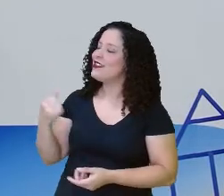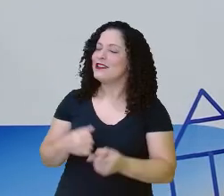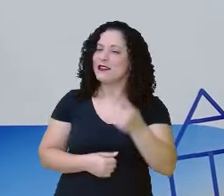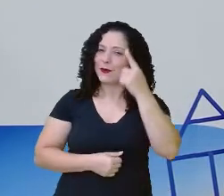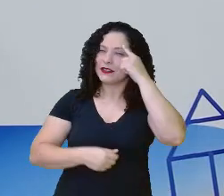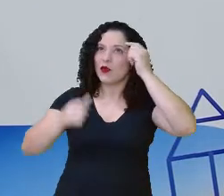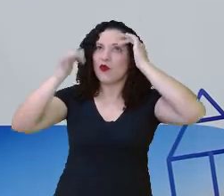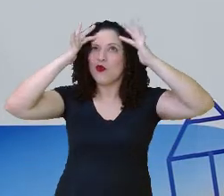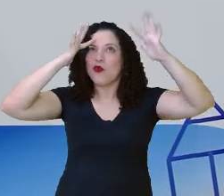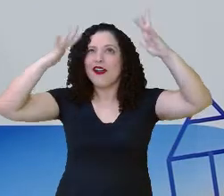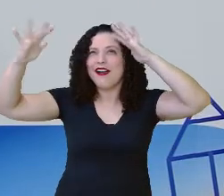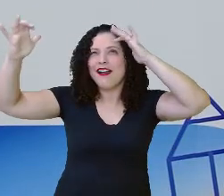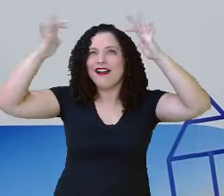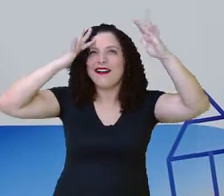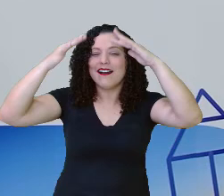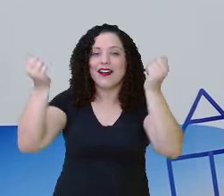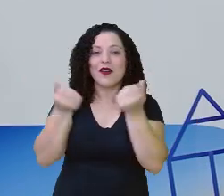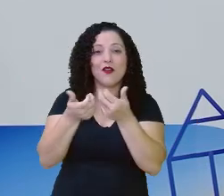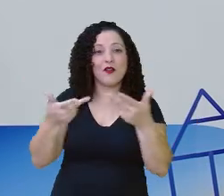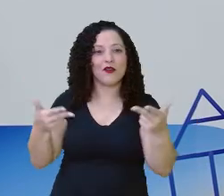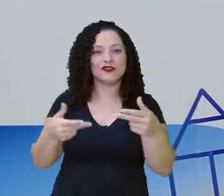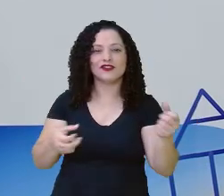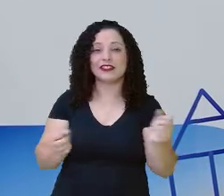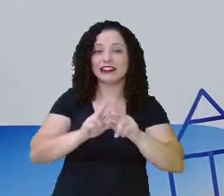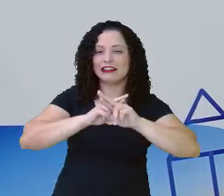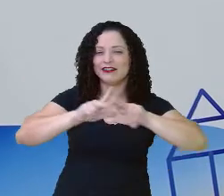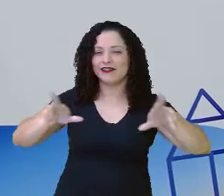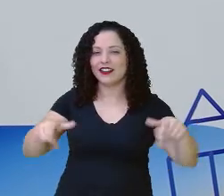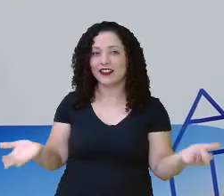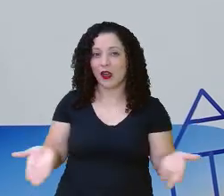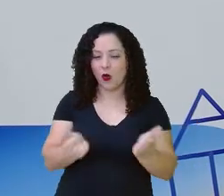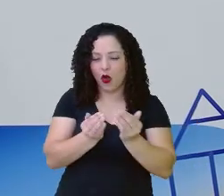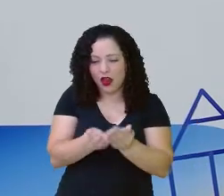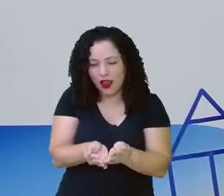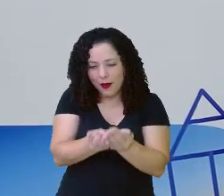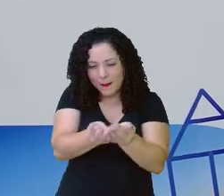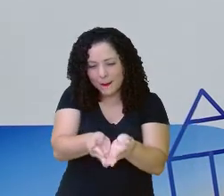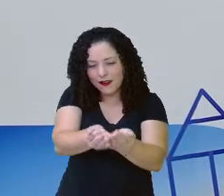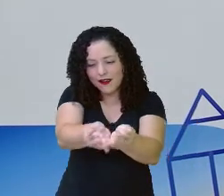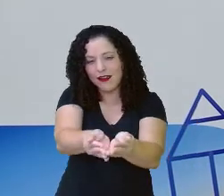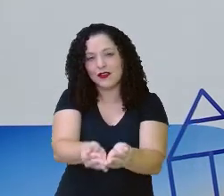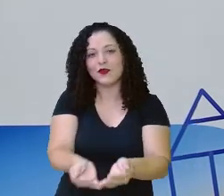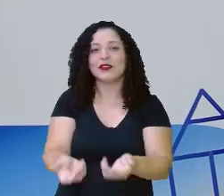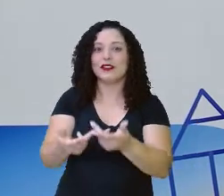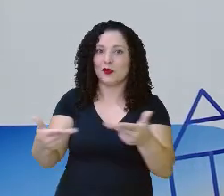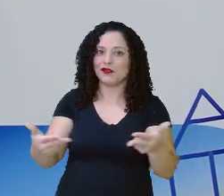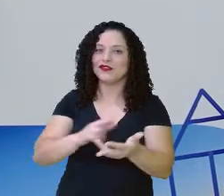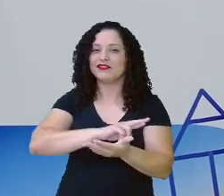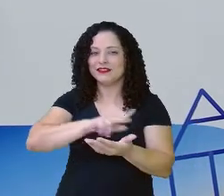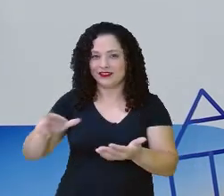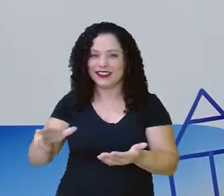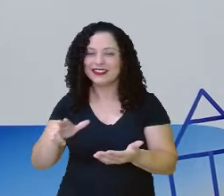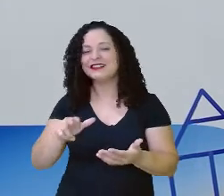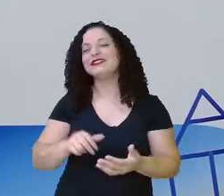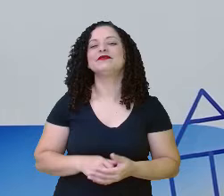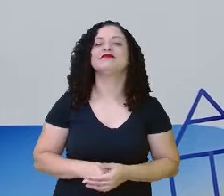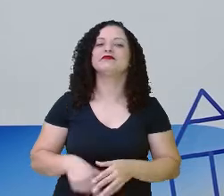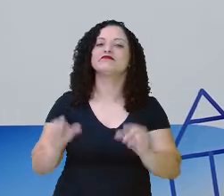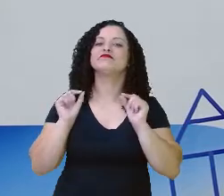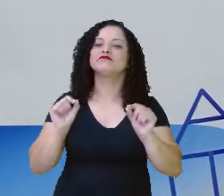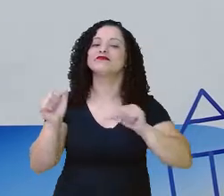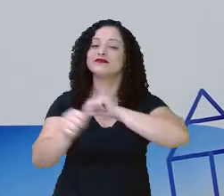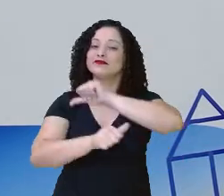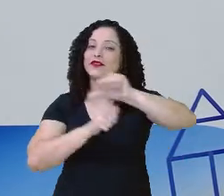começa a enxergar outras coisas aqui. Então, eu estou realmente enxergando um barco, eu posso enxergar outras coisas. E aí, você transformaria essa garrafa PET em